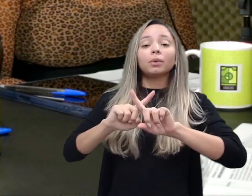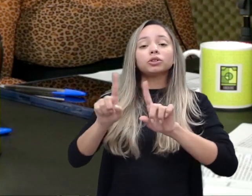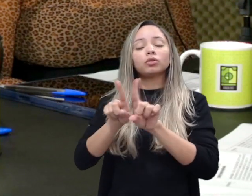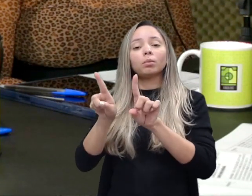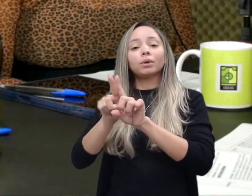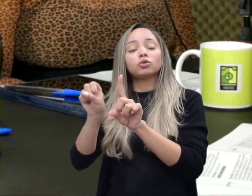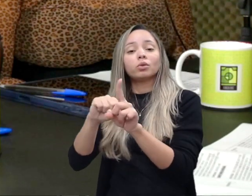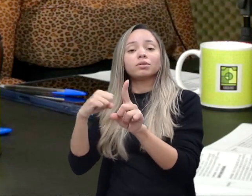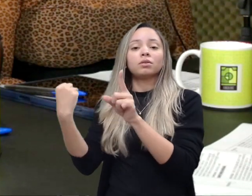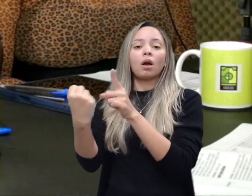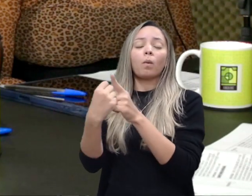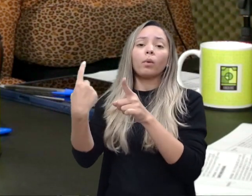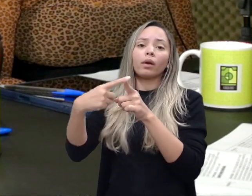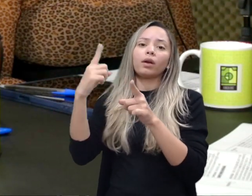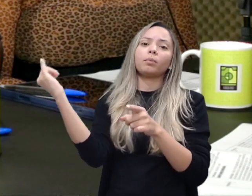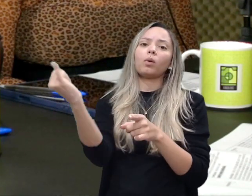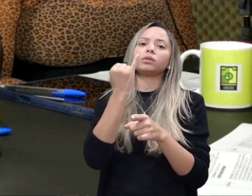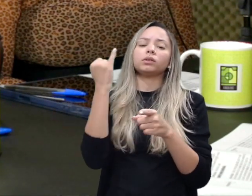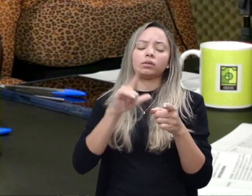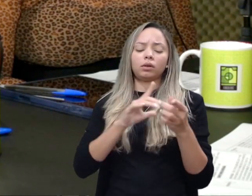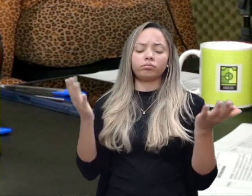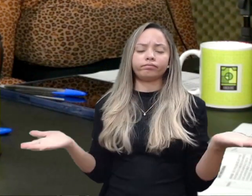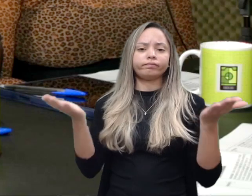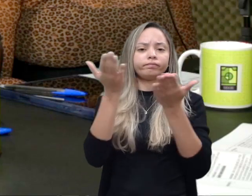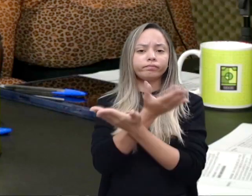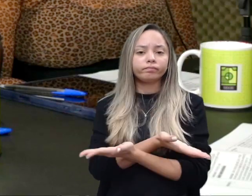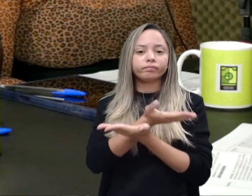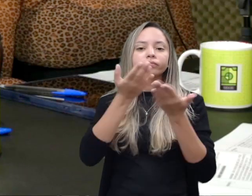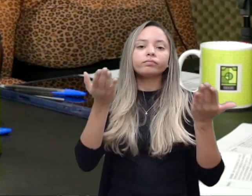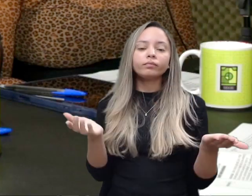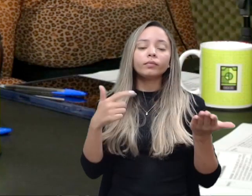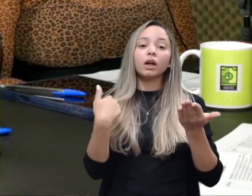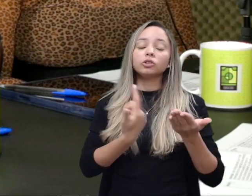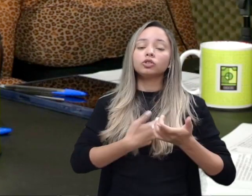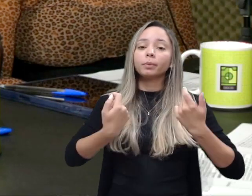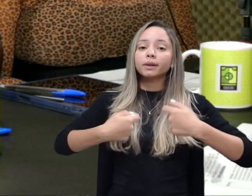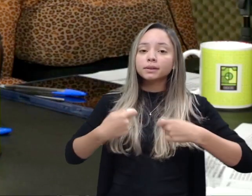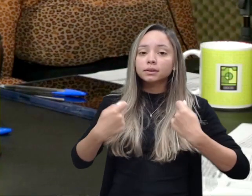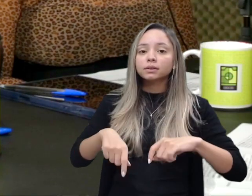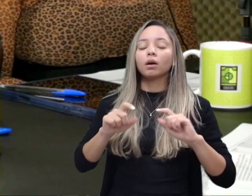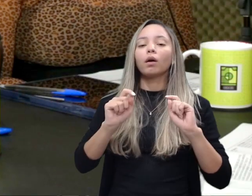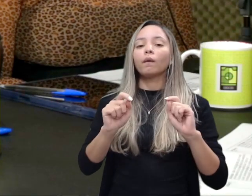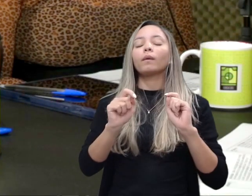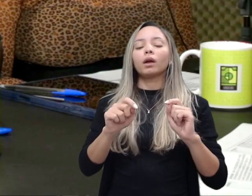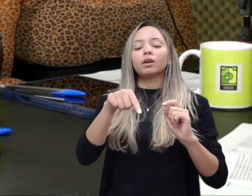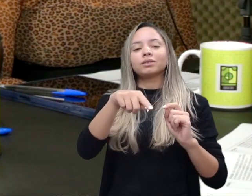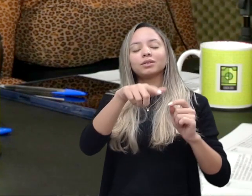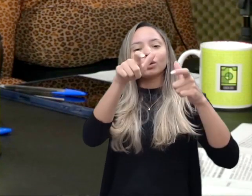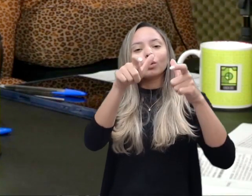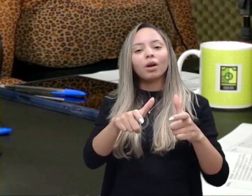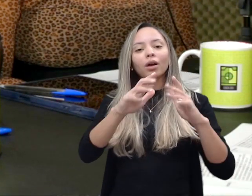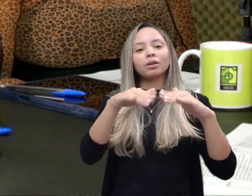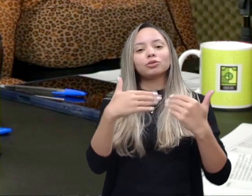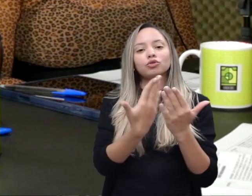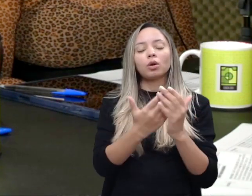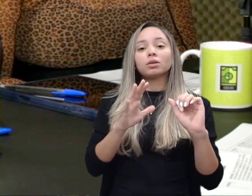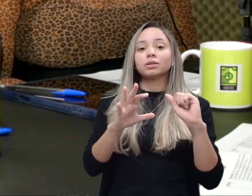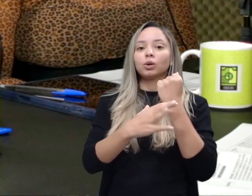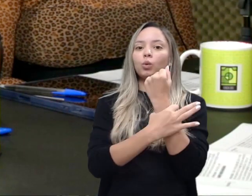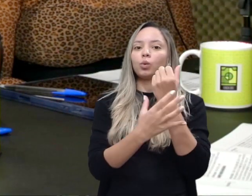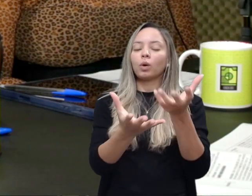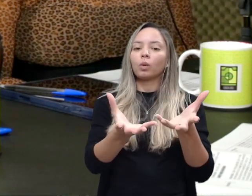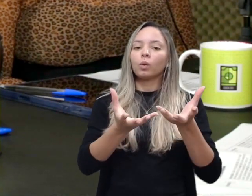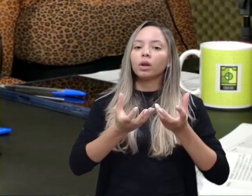dessas aprendizagens. Então, a gente precisa tornar esse ambiente, essa escola, um lugar que seja seguro,